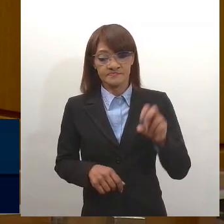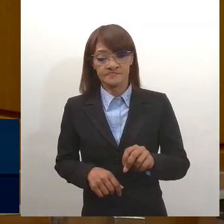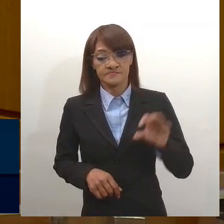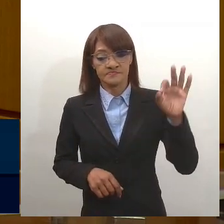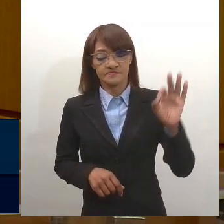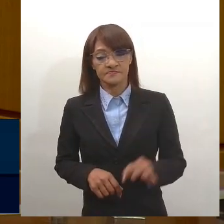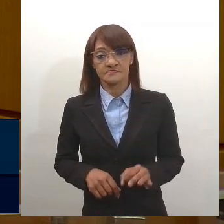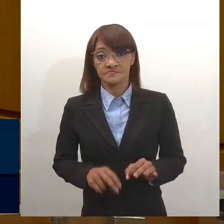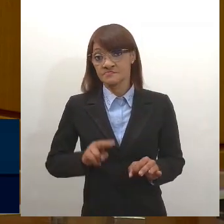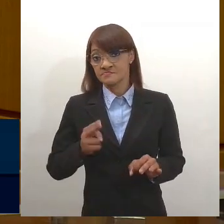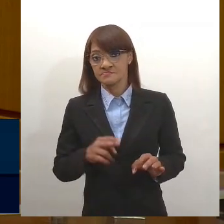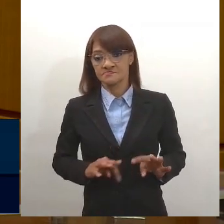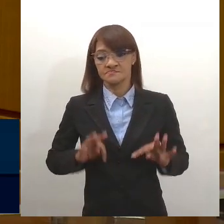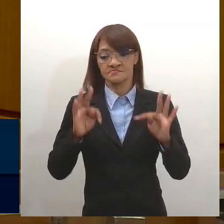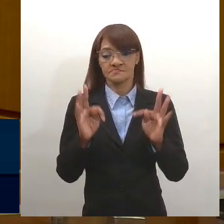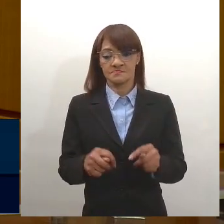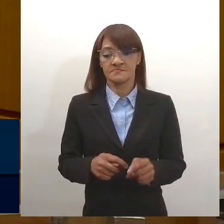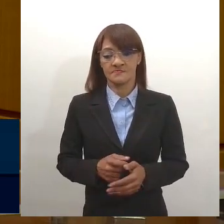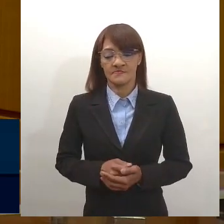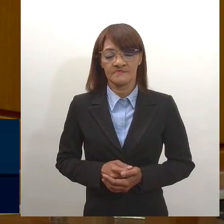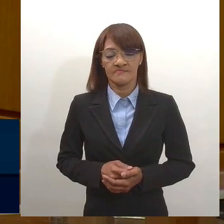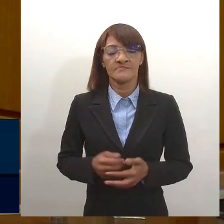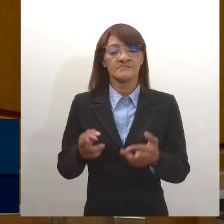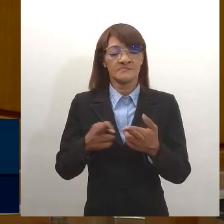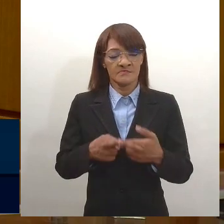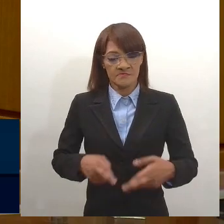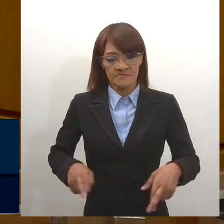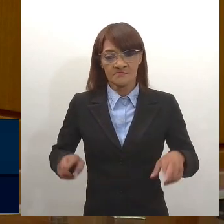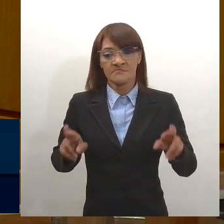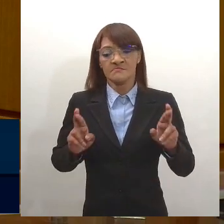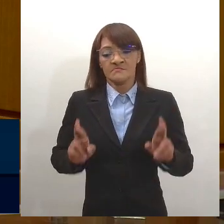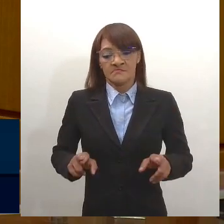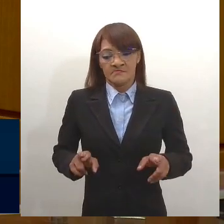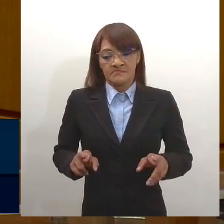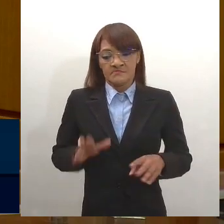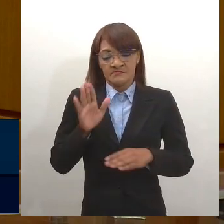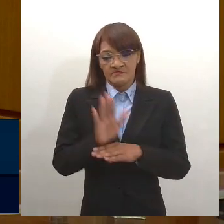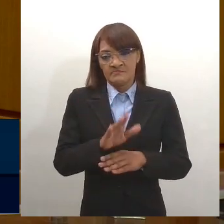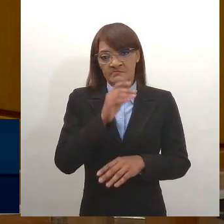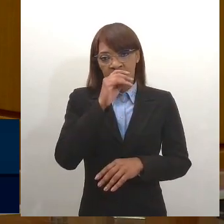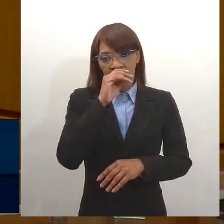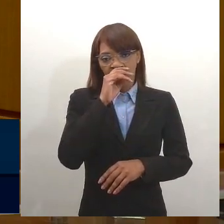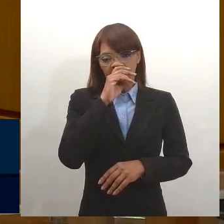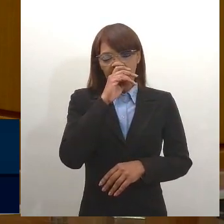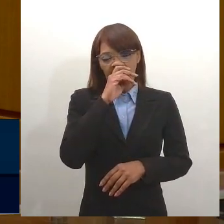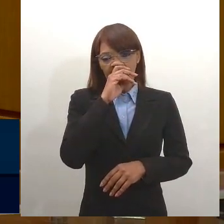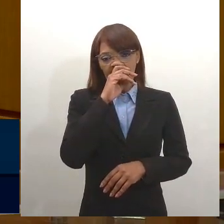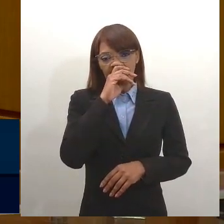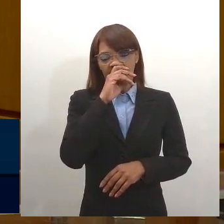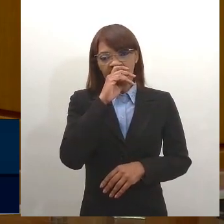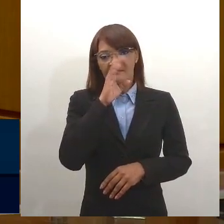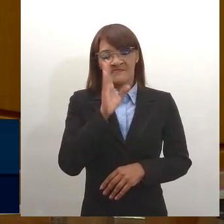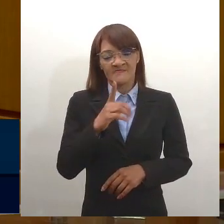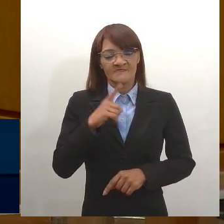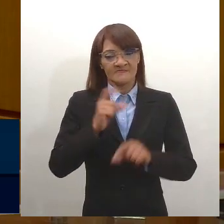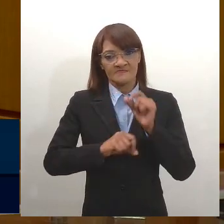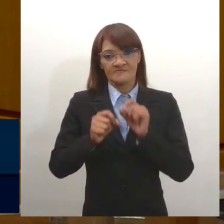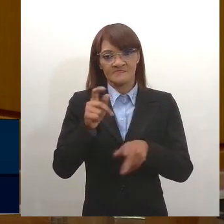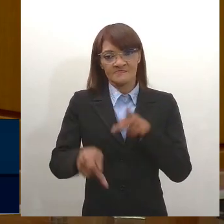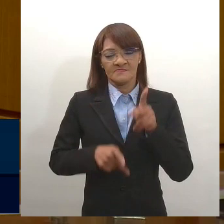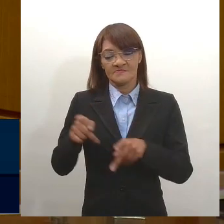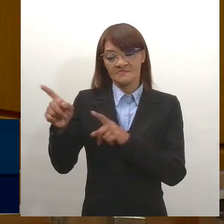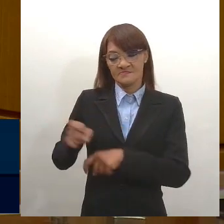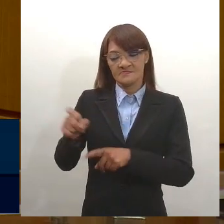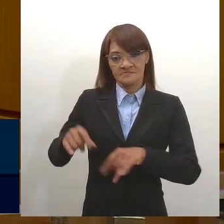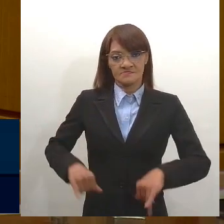possa resolver ou ajudar a resolver, diminuir o sofrimento do sertanejo, principalmente no sertão,